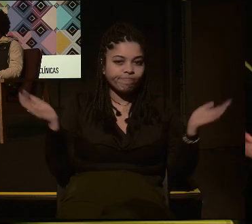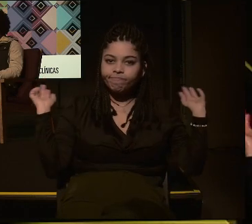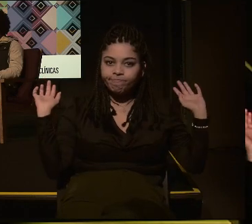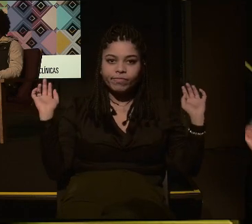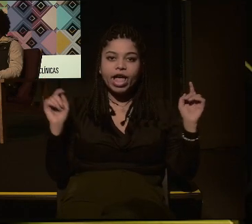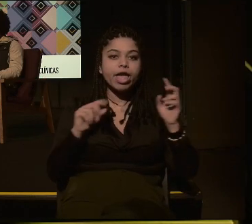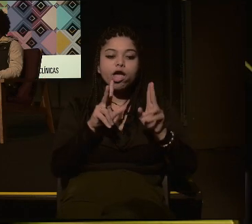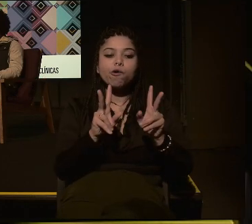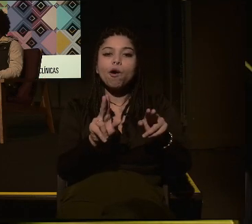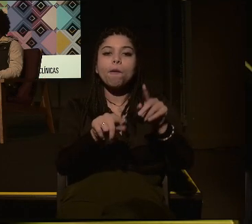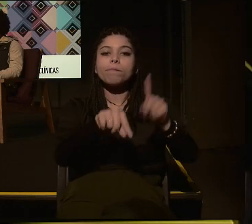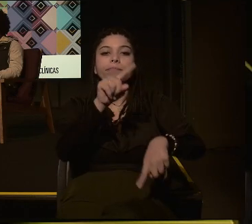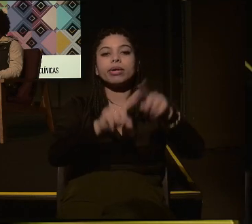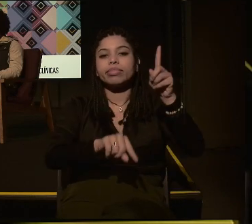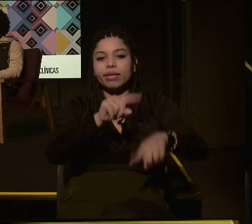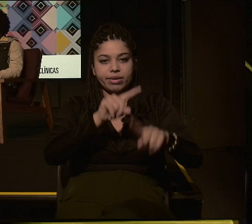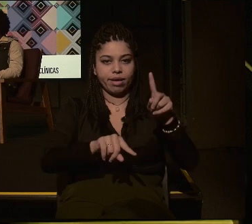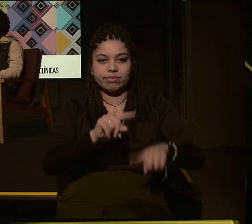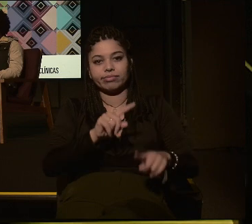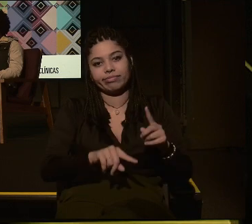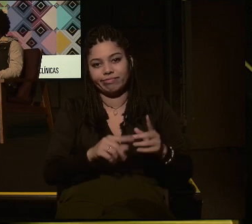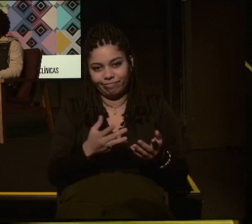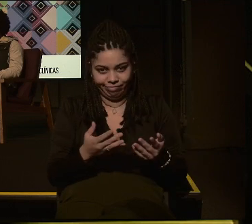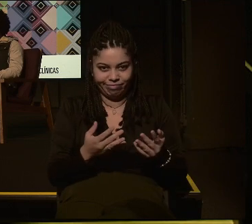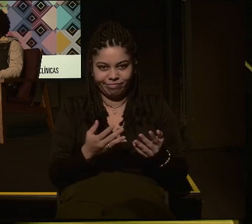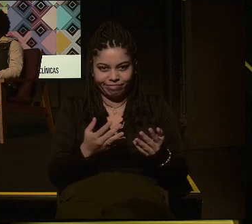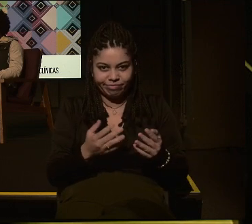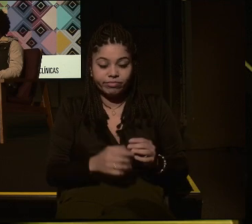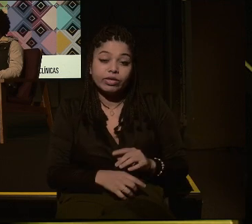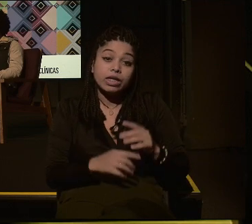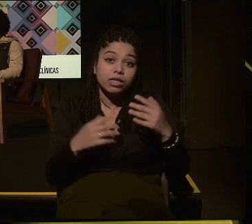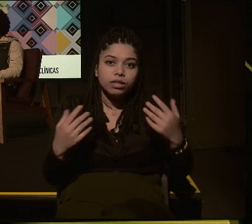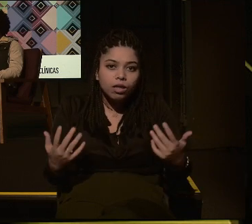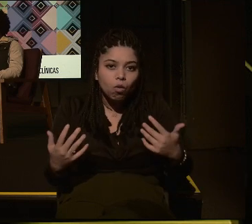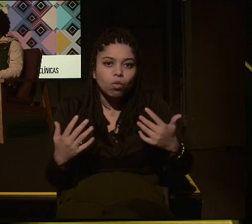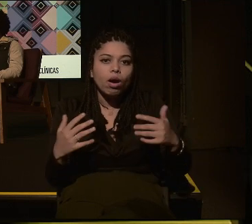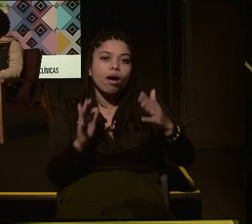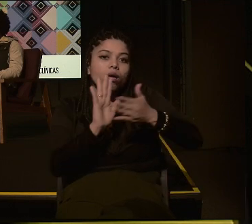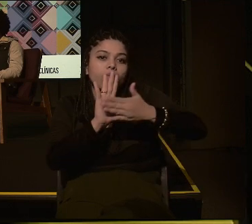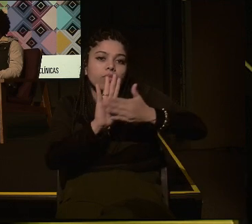grande diferença nesse momento. Então, a quilombação,